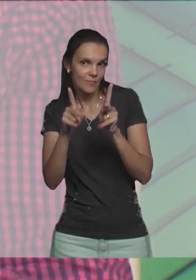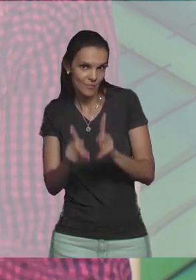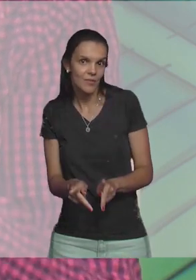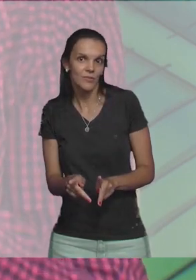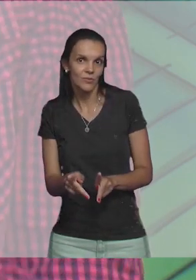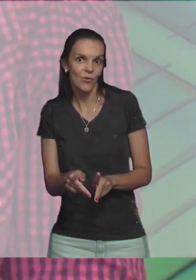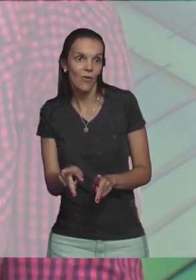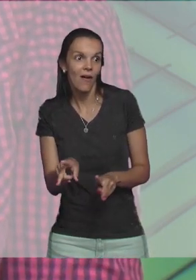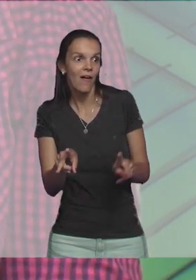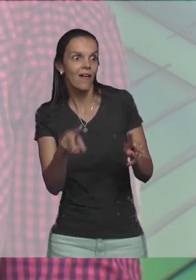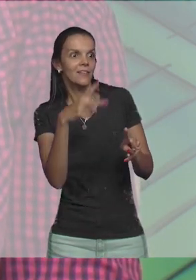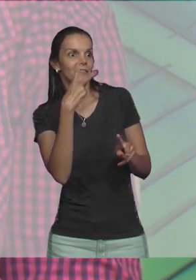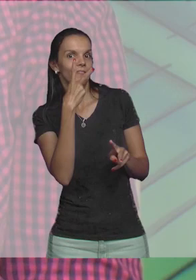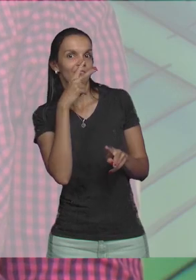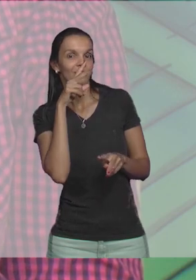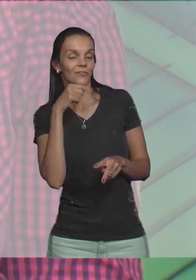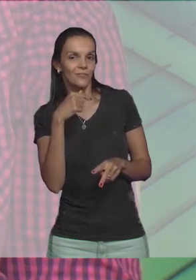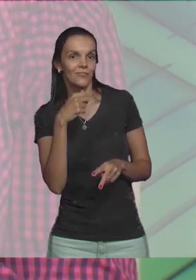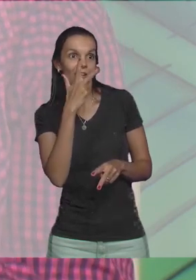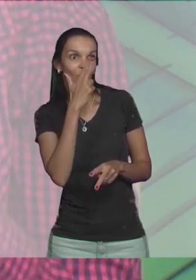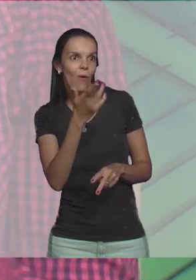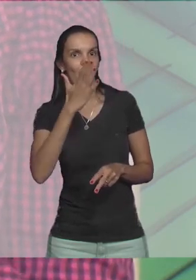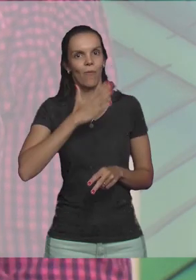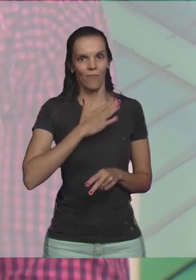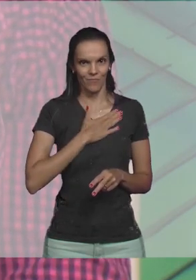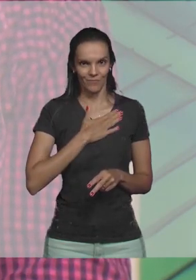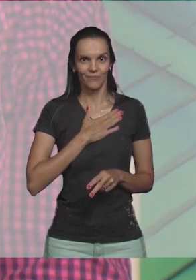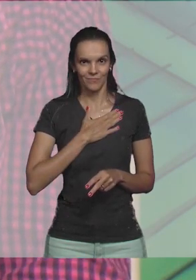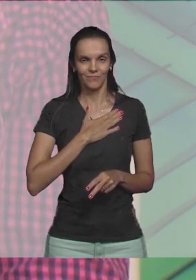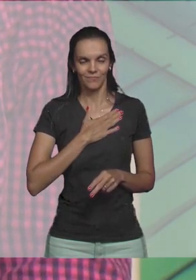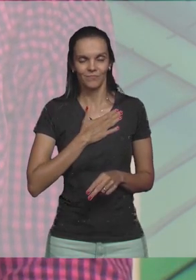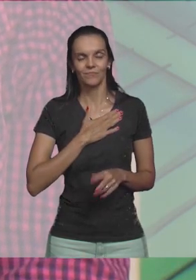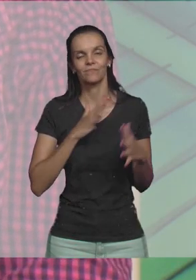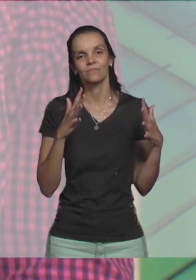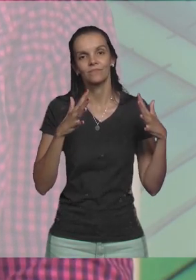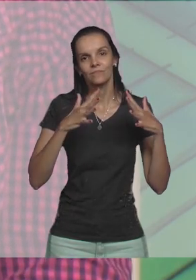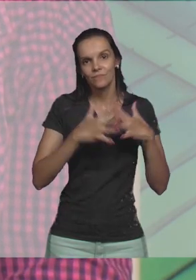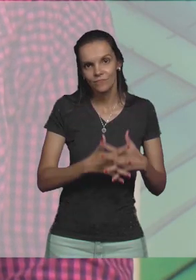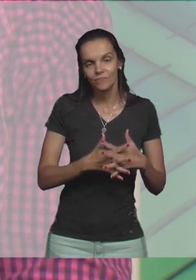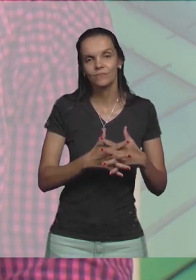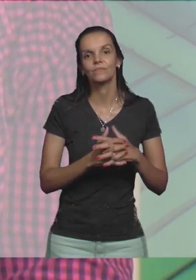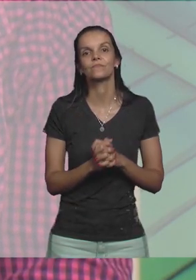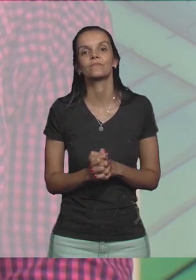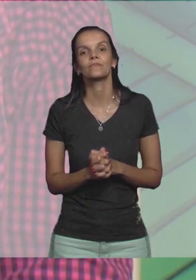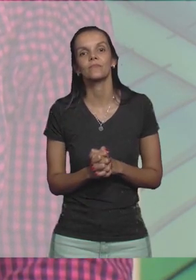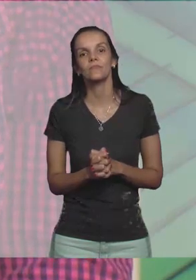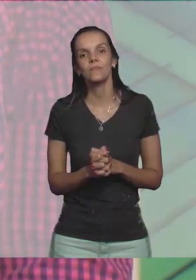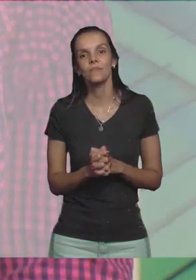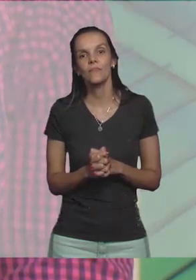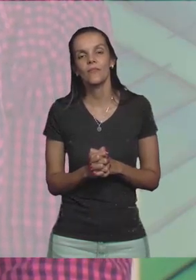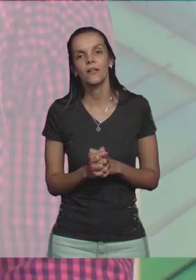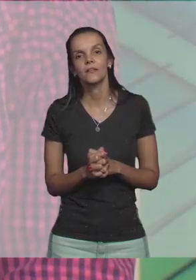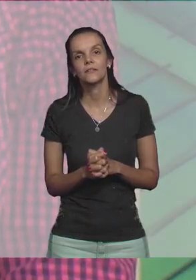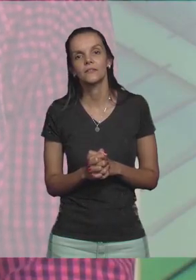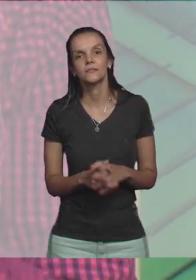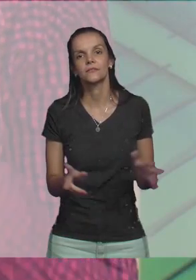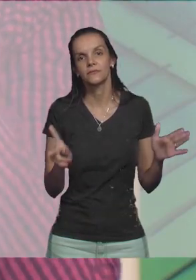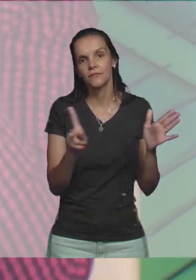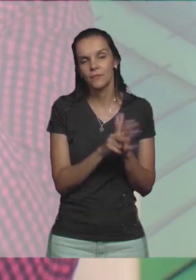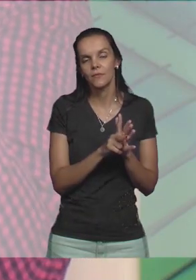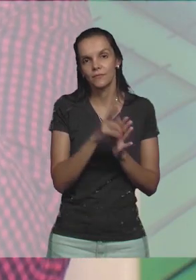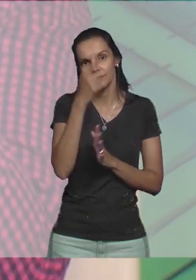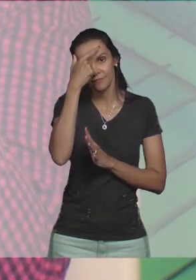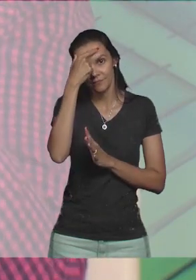pessoa se enxergue. E isso é muito complicado, porque a gente ainda tem, até na